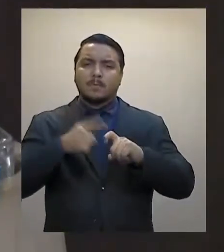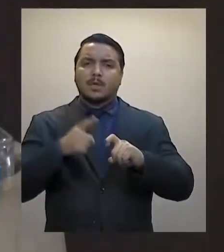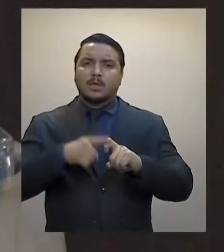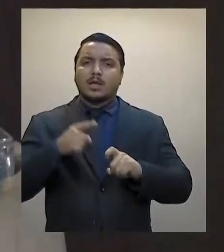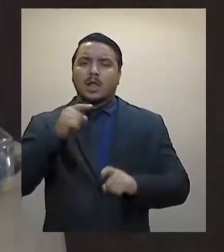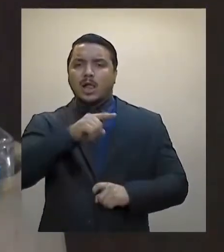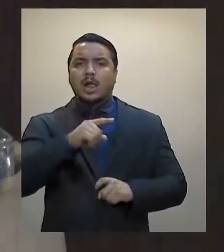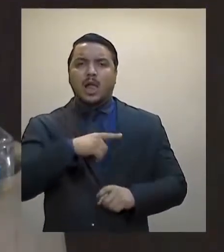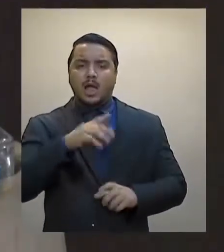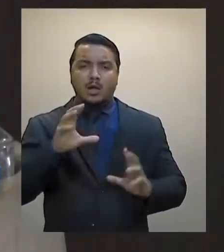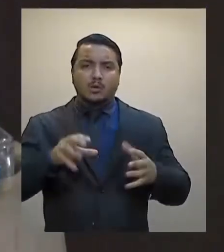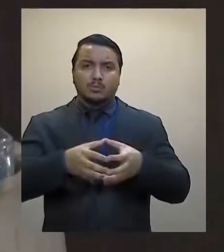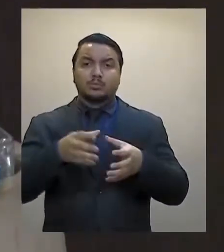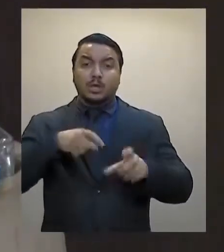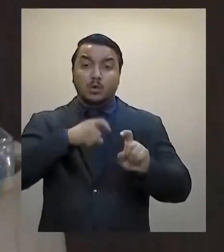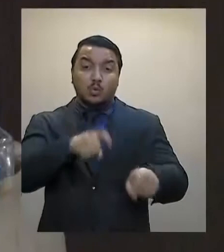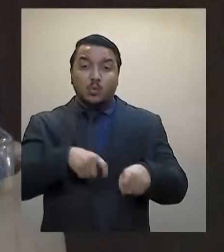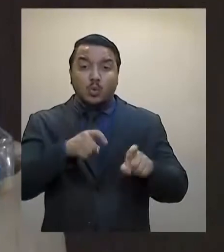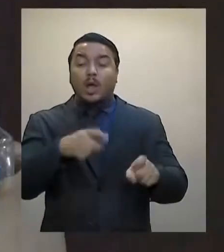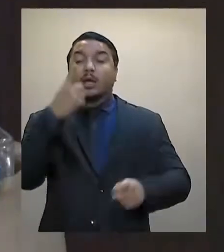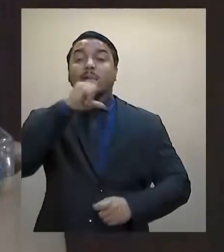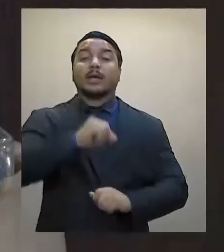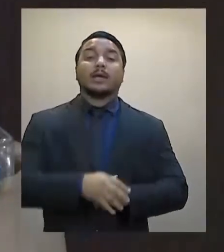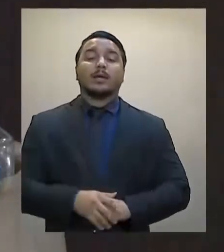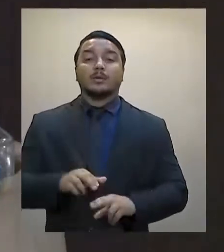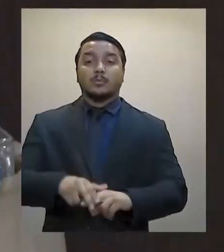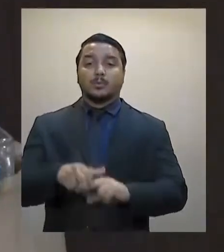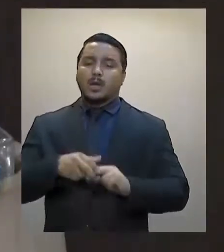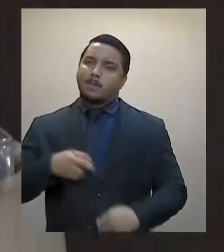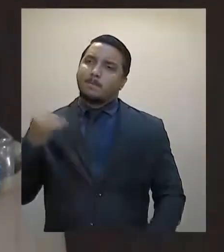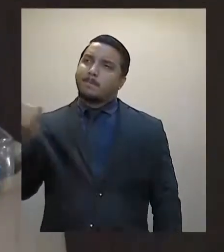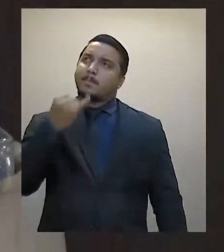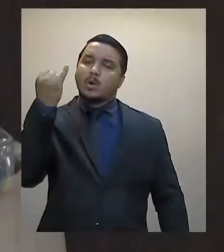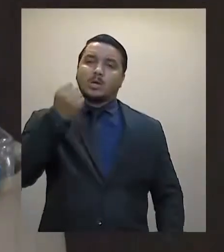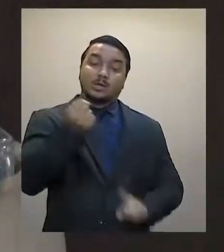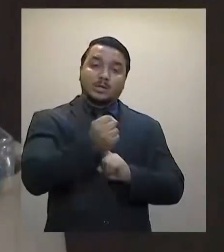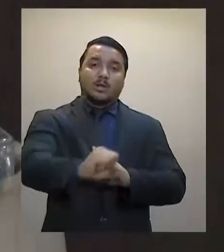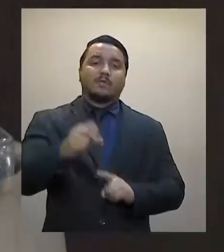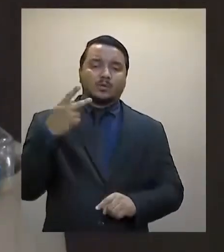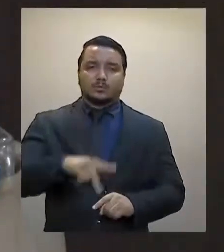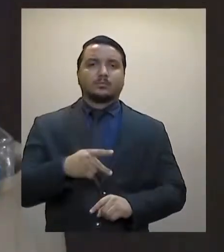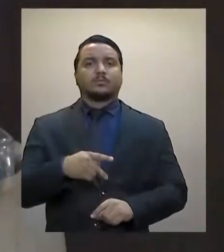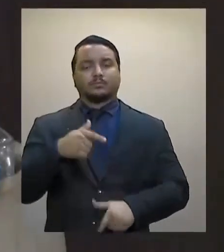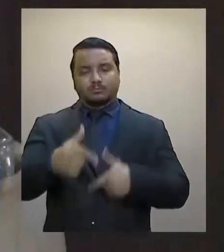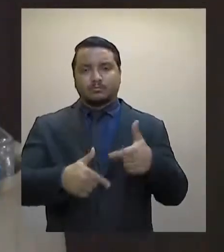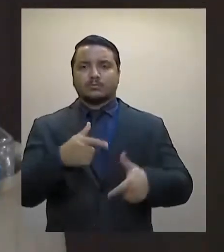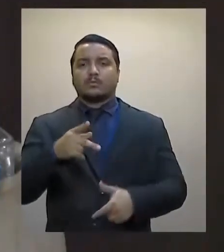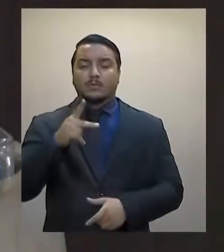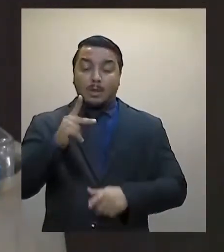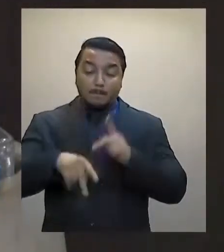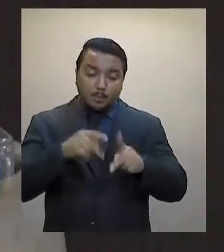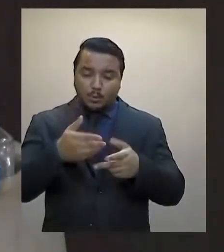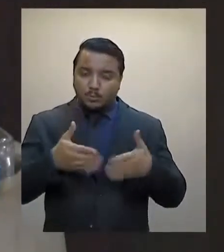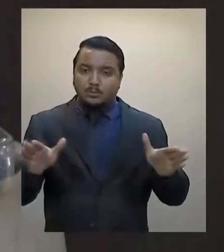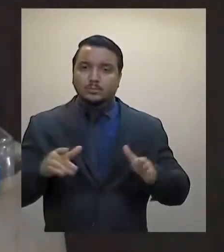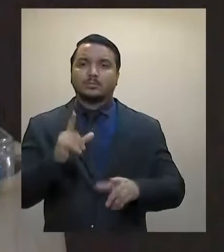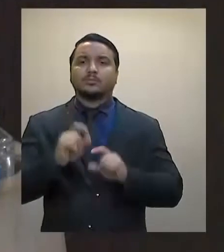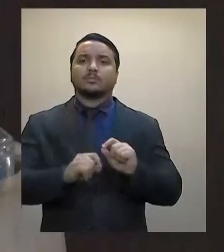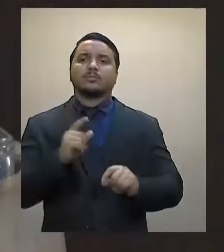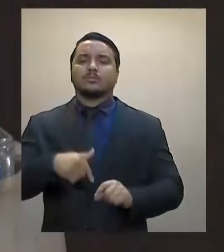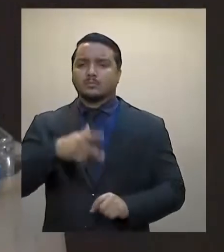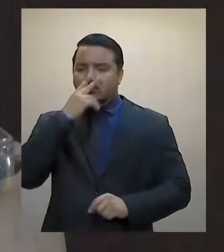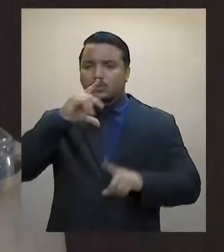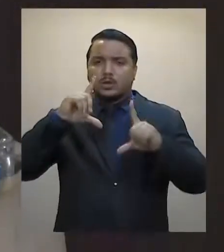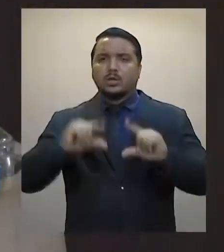rural? Por isso é absolutamente importante defender o serviço público como condição para a redução